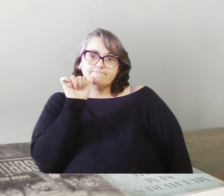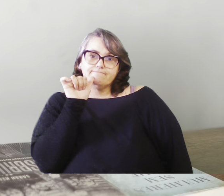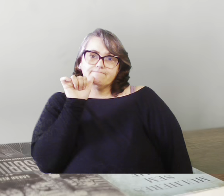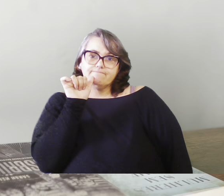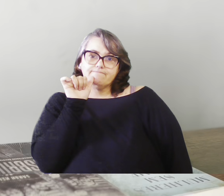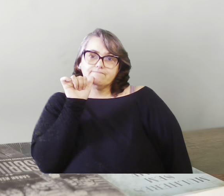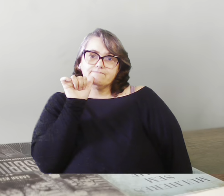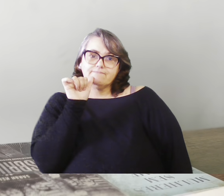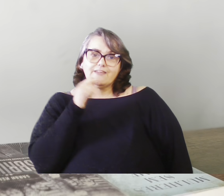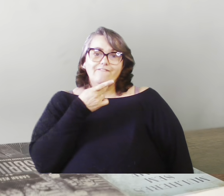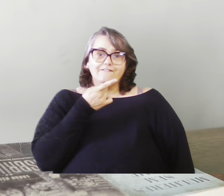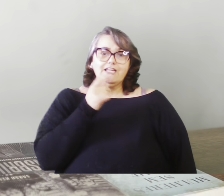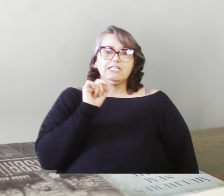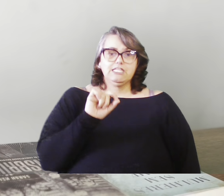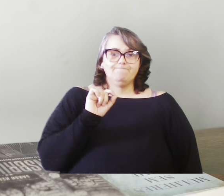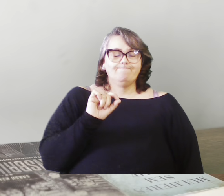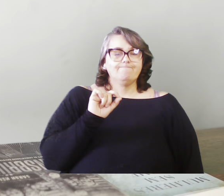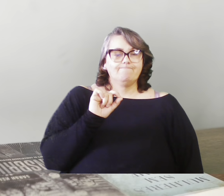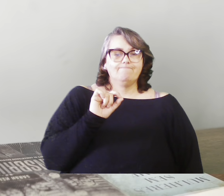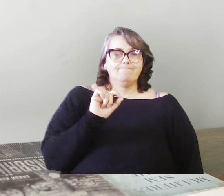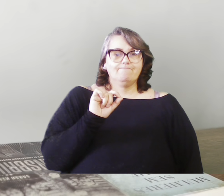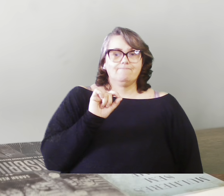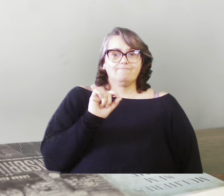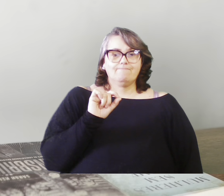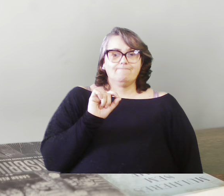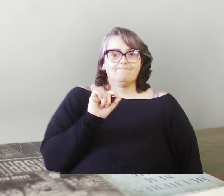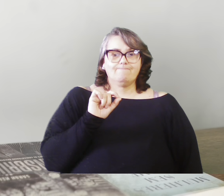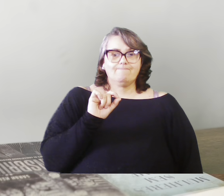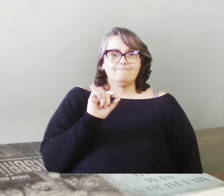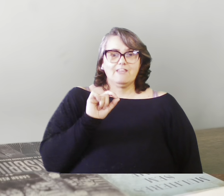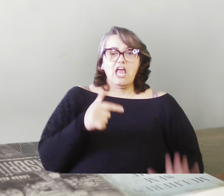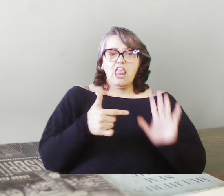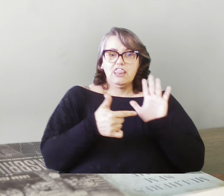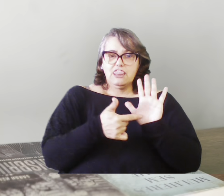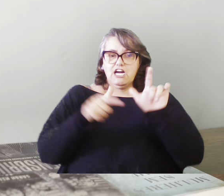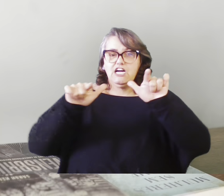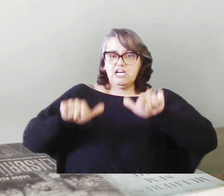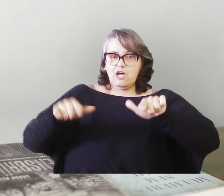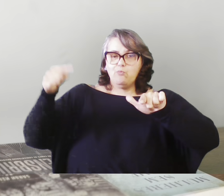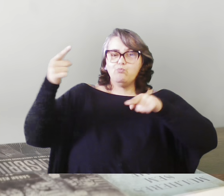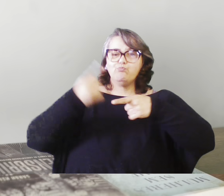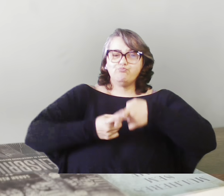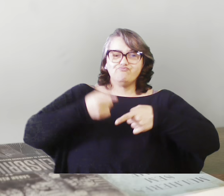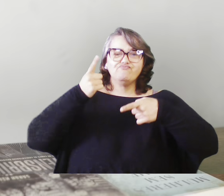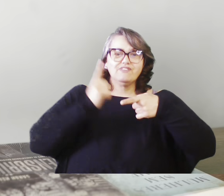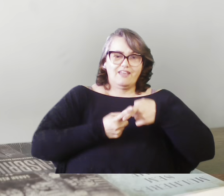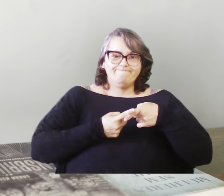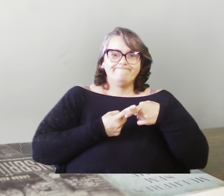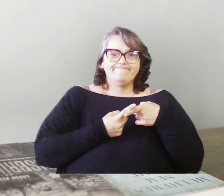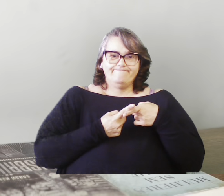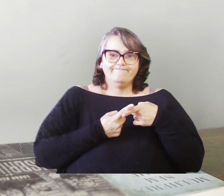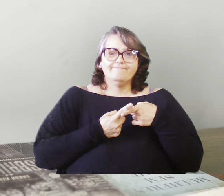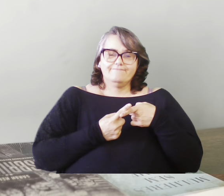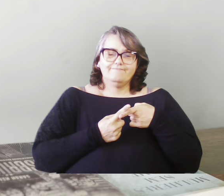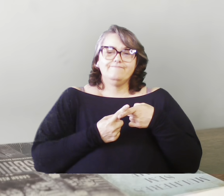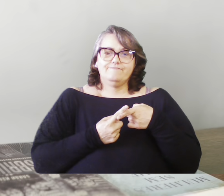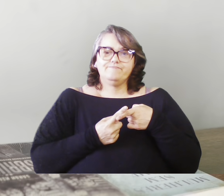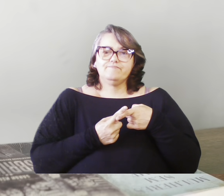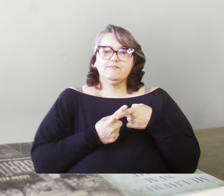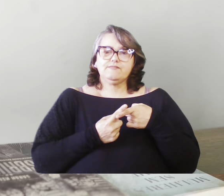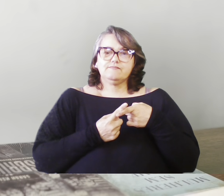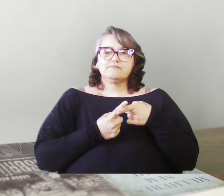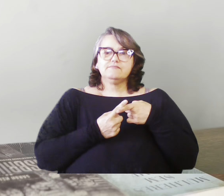mulheres? Eu diria assim, Ravensbrück mostra exatamente